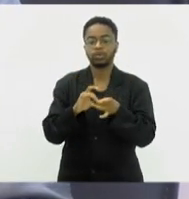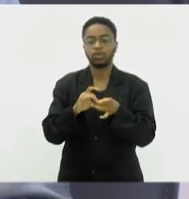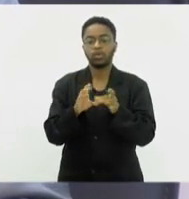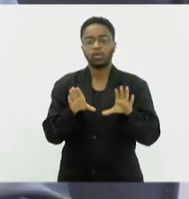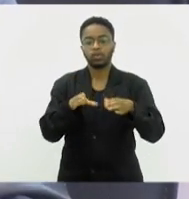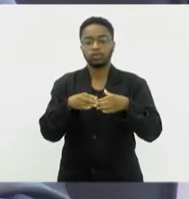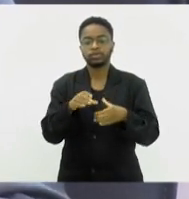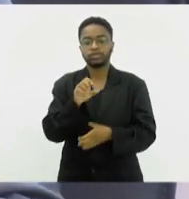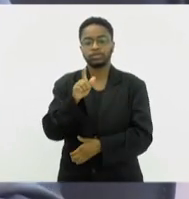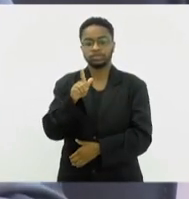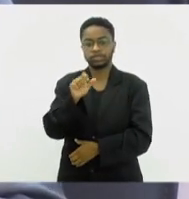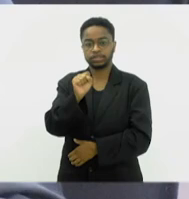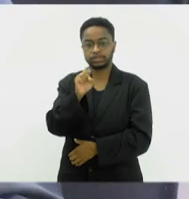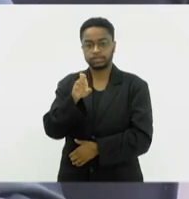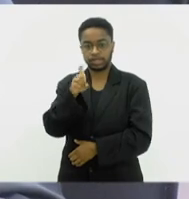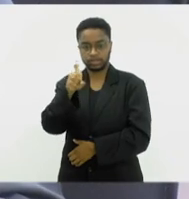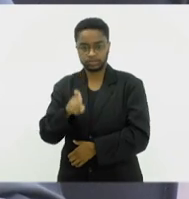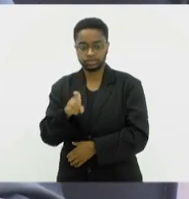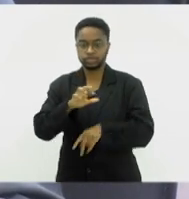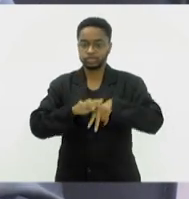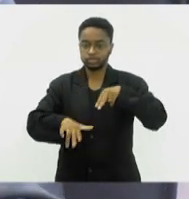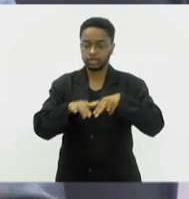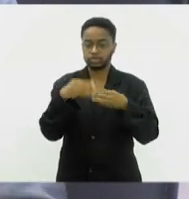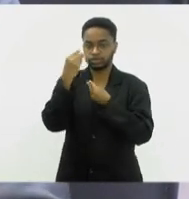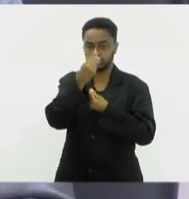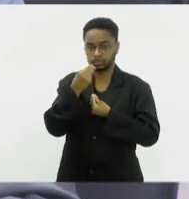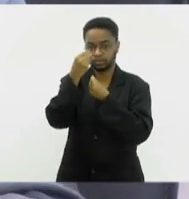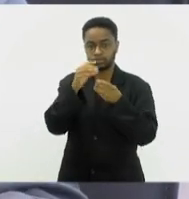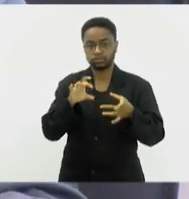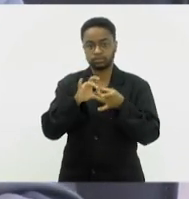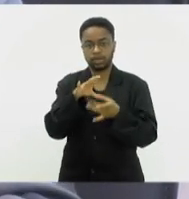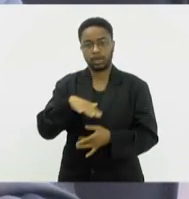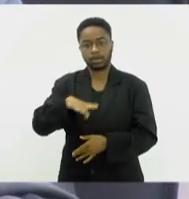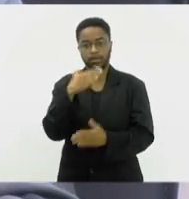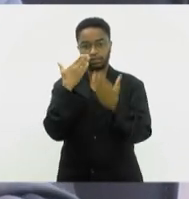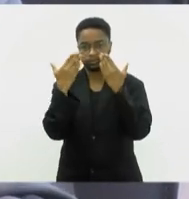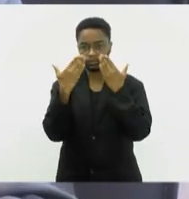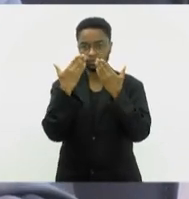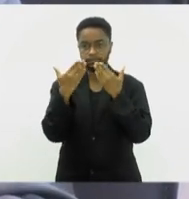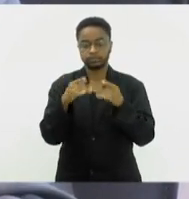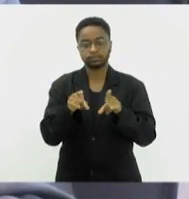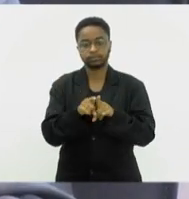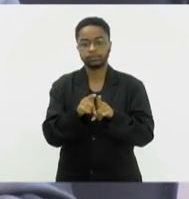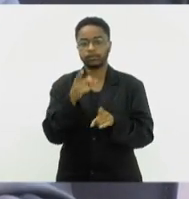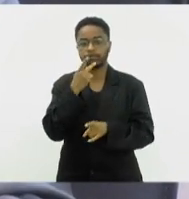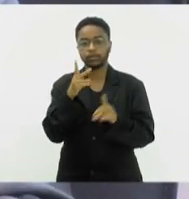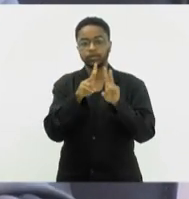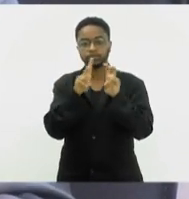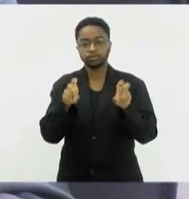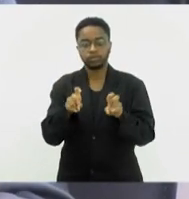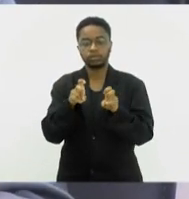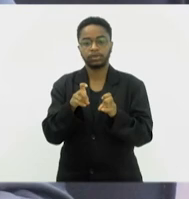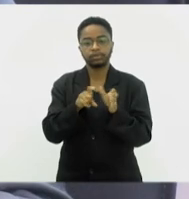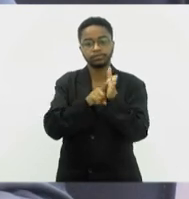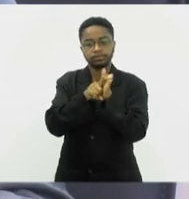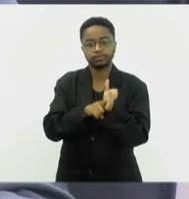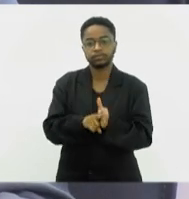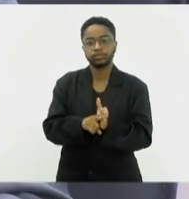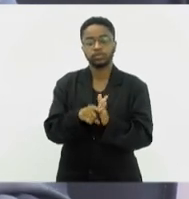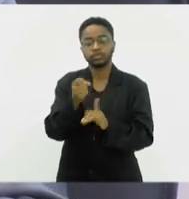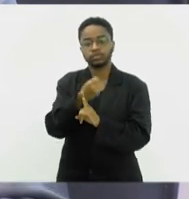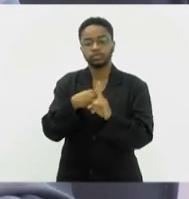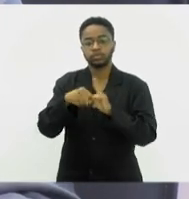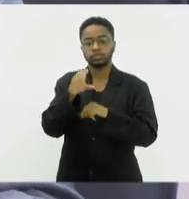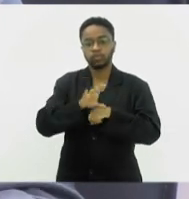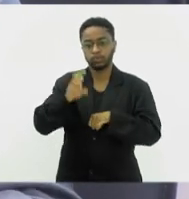de sexo, sexualidade, de gênero, sexualidade, corpo e psicologia. Aí fala do mapeamento sociocultural afetivo de mulheres